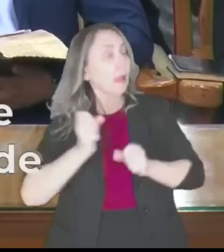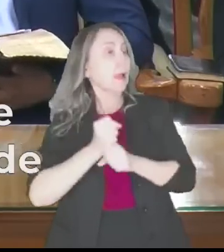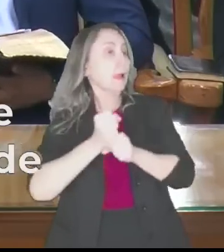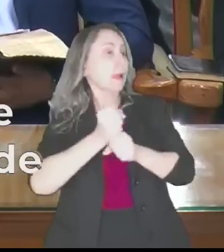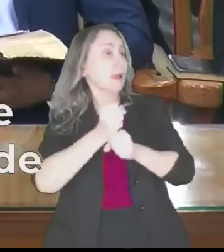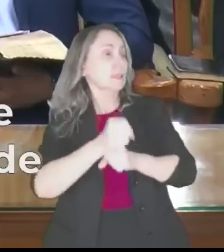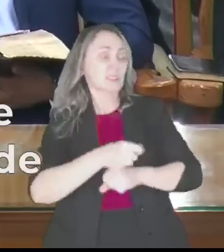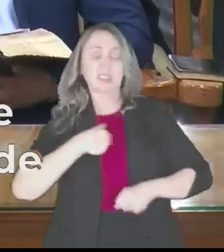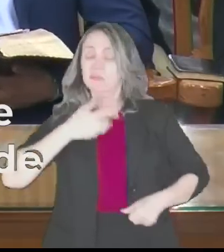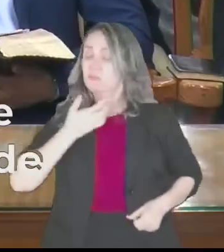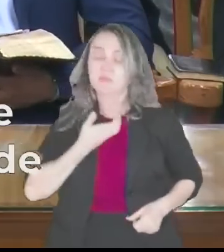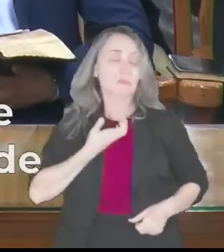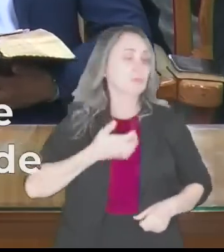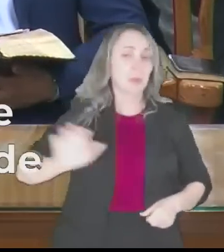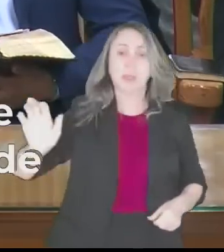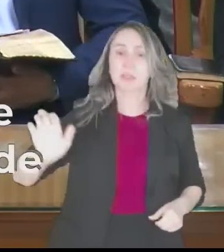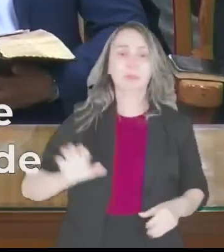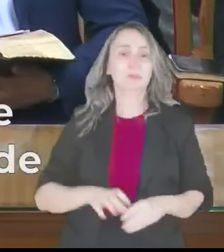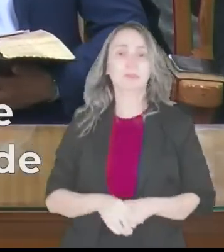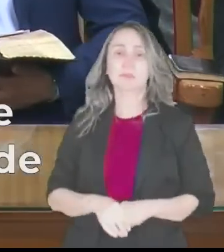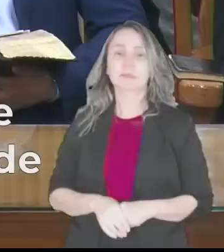Vou não, glória a Jesus.